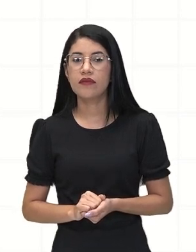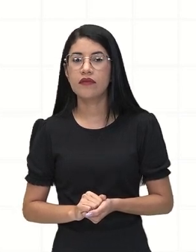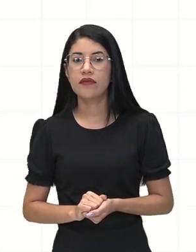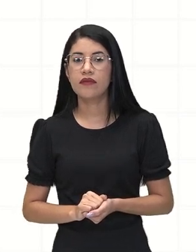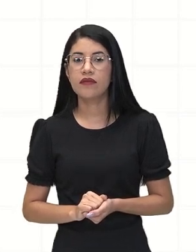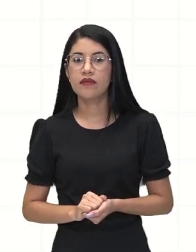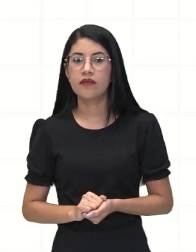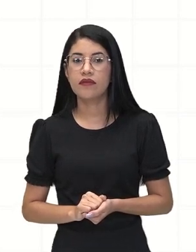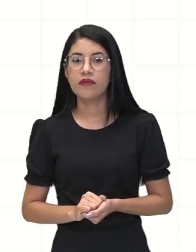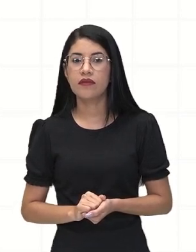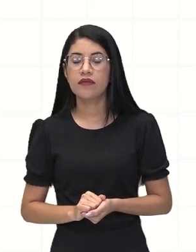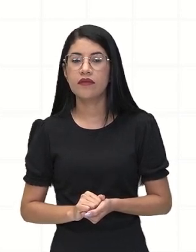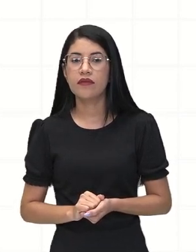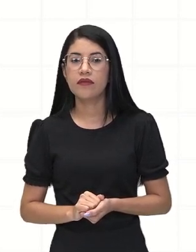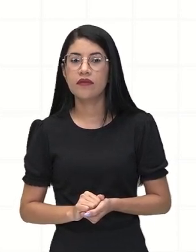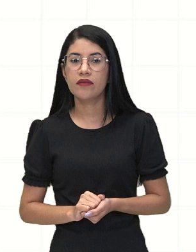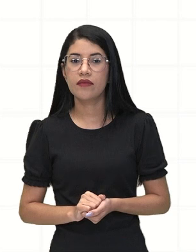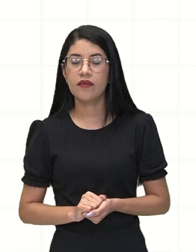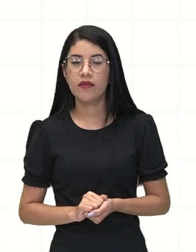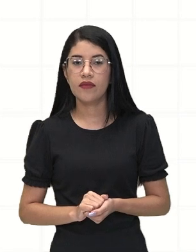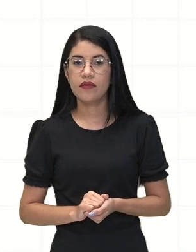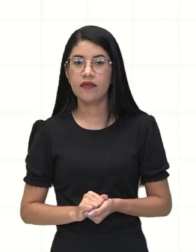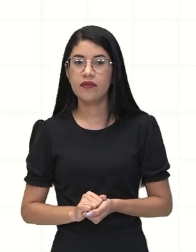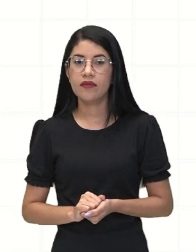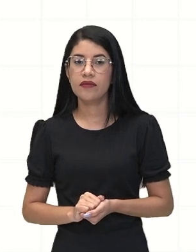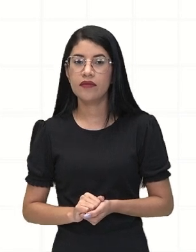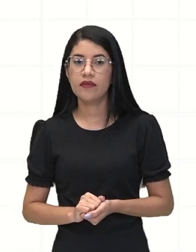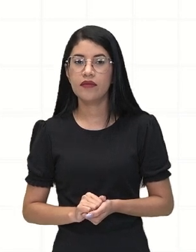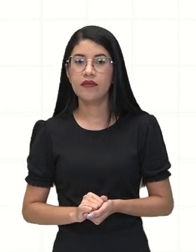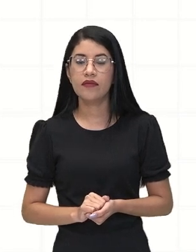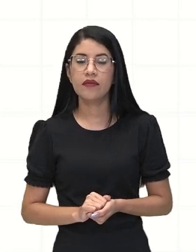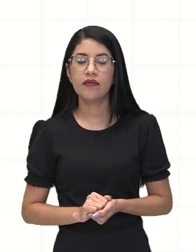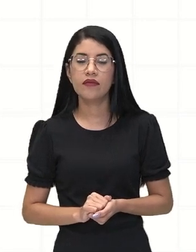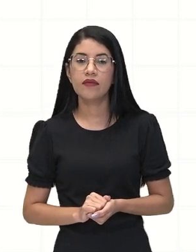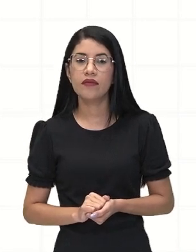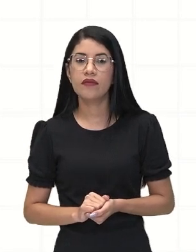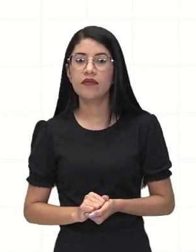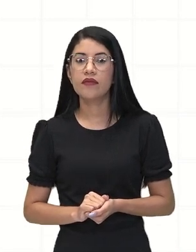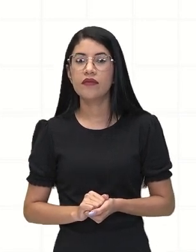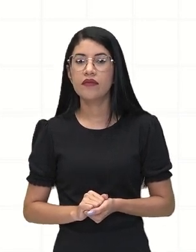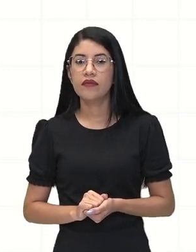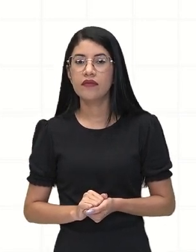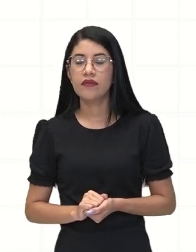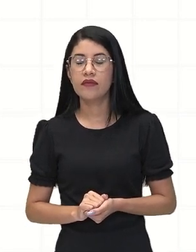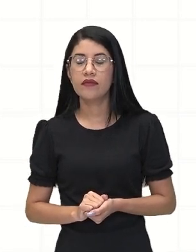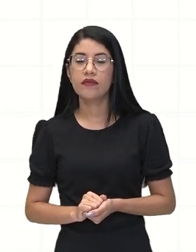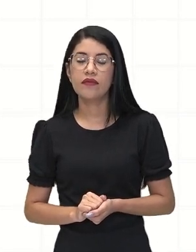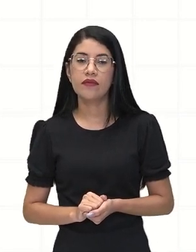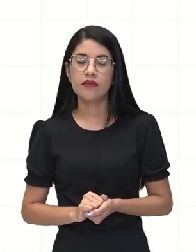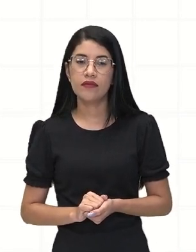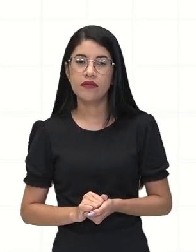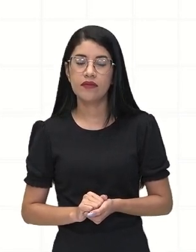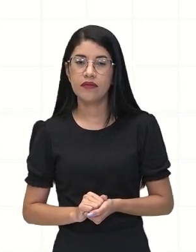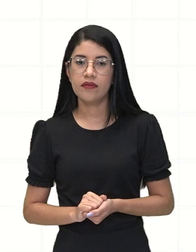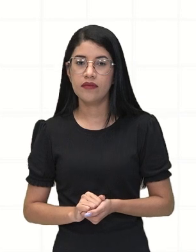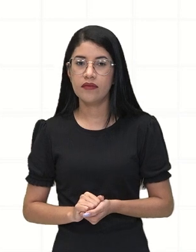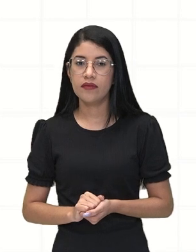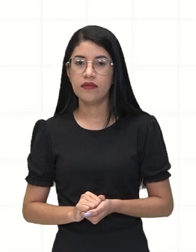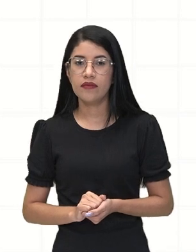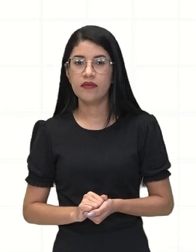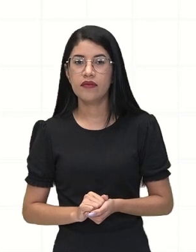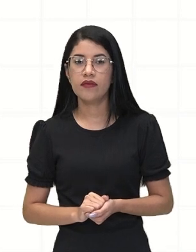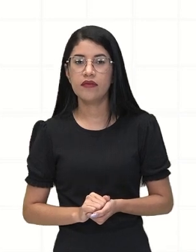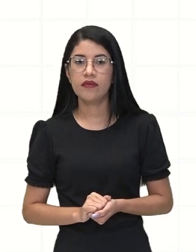A, certo? Mais, que é a operação que nós estamos trabalhando, BX dividido por X, sobra